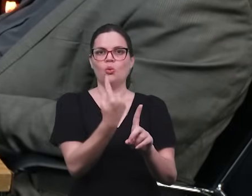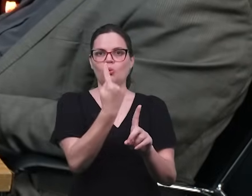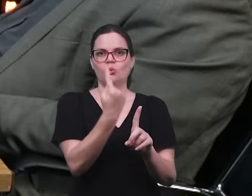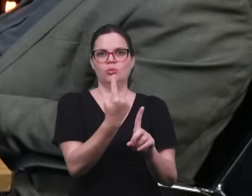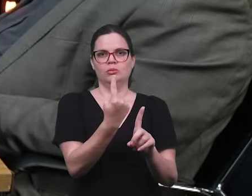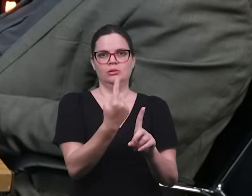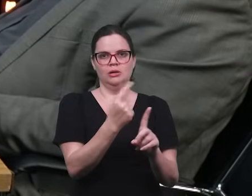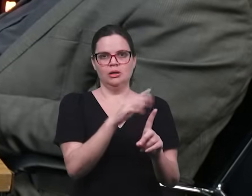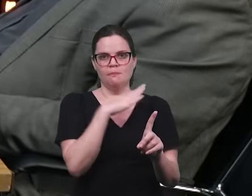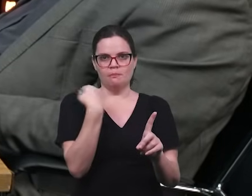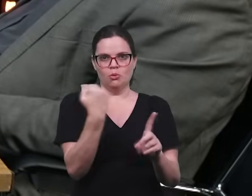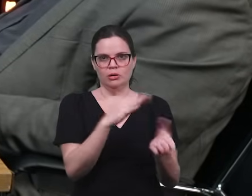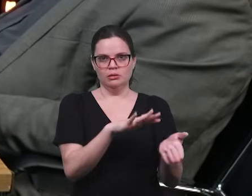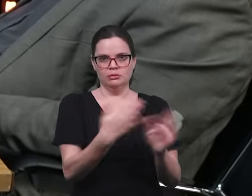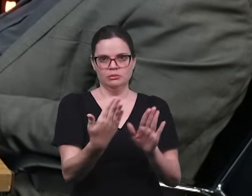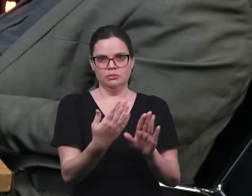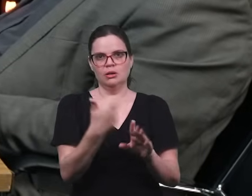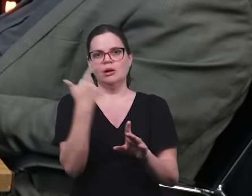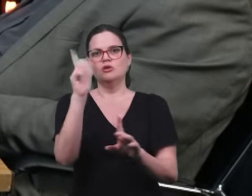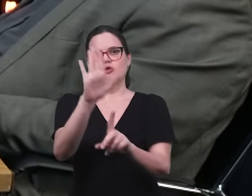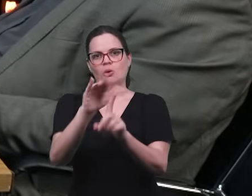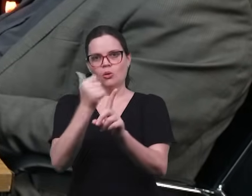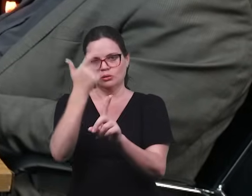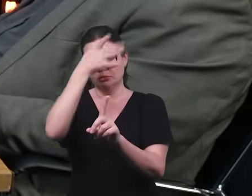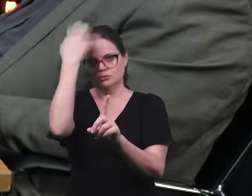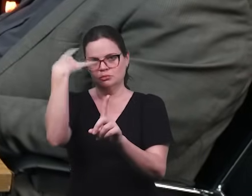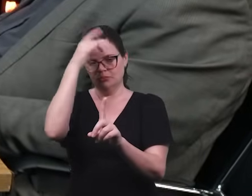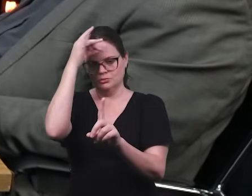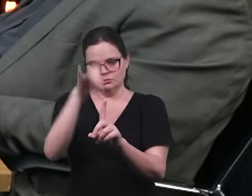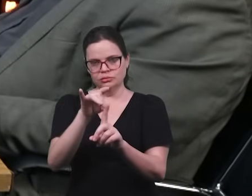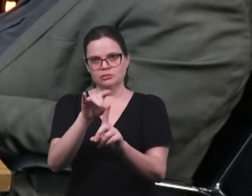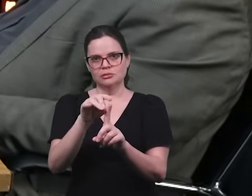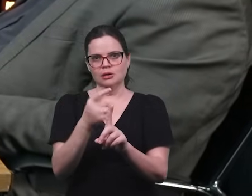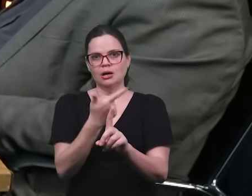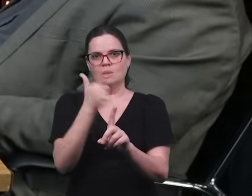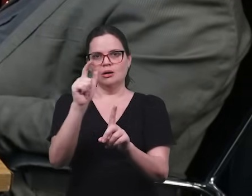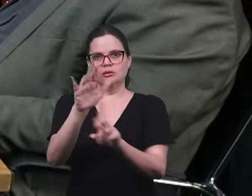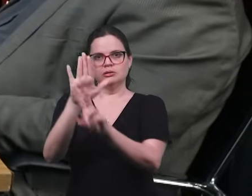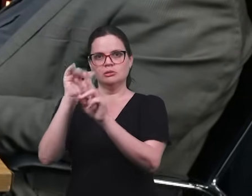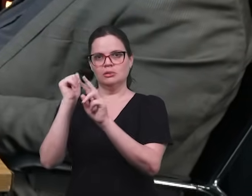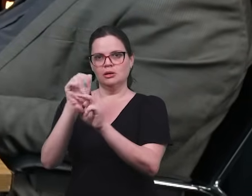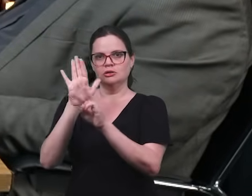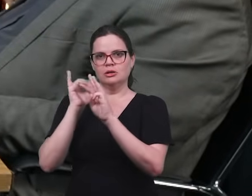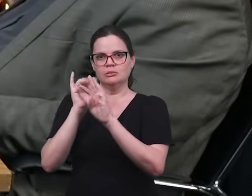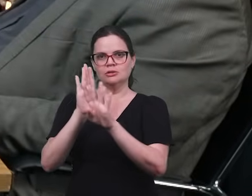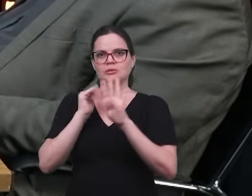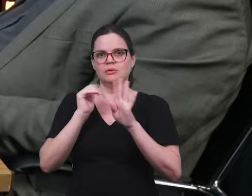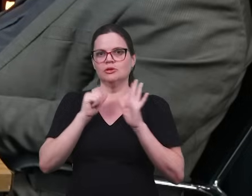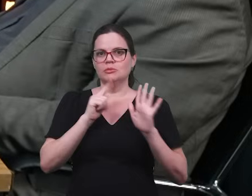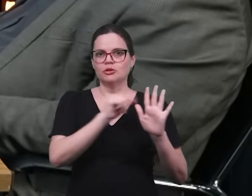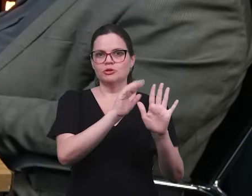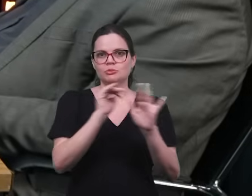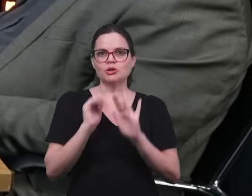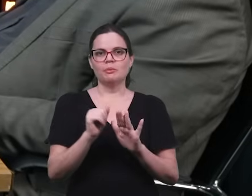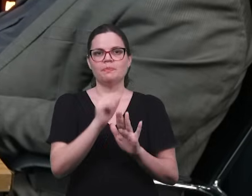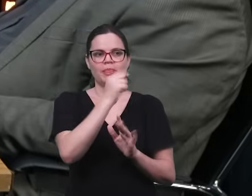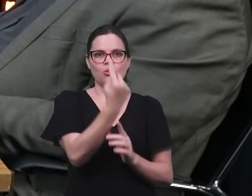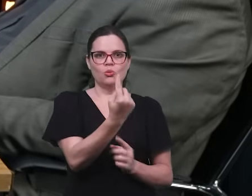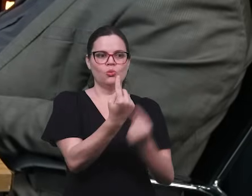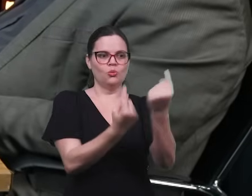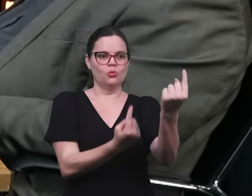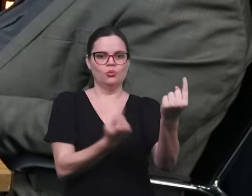Santo. Depois o Senhor enchia o outro com o Espírito Santo. Não é? É aquilo que